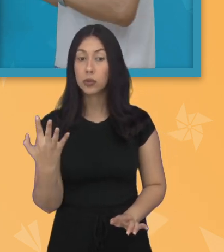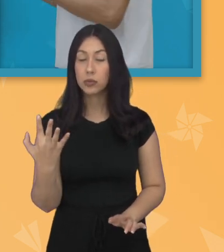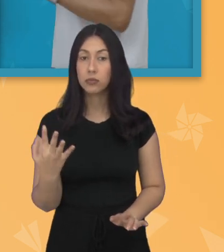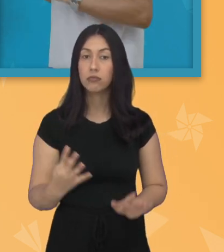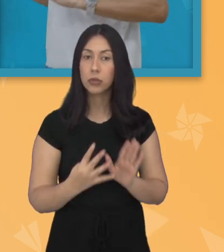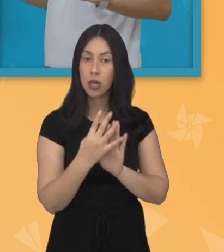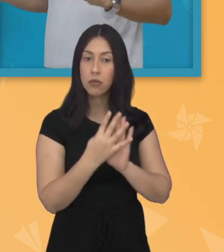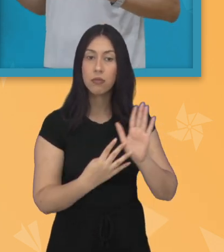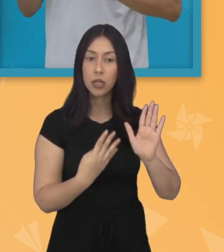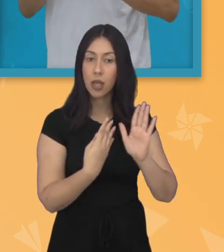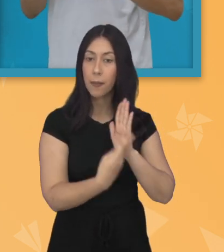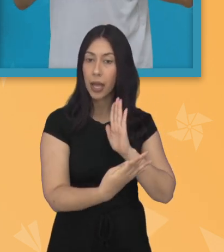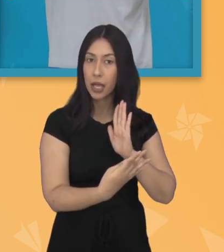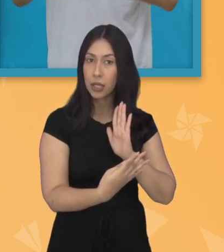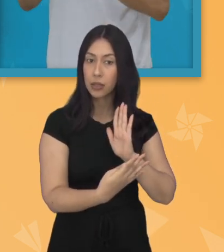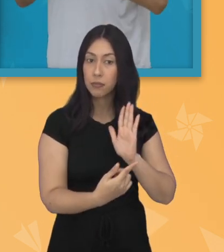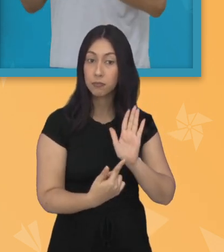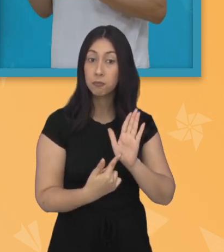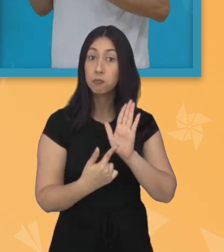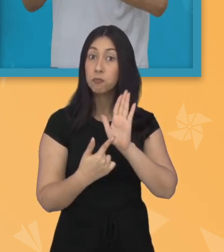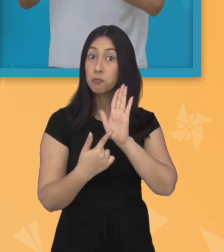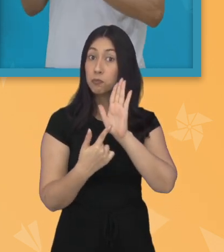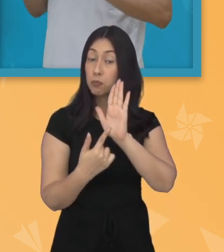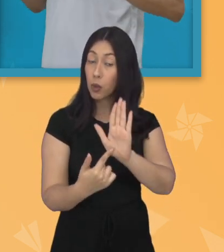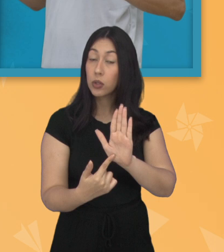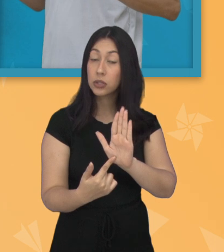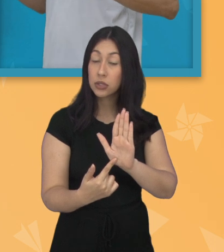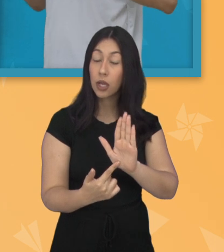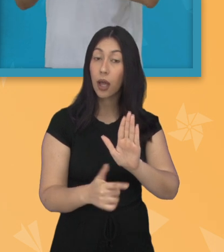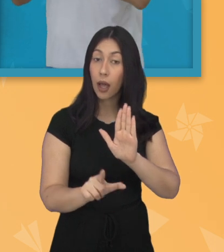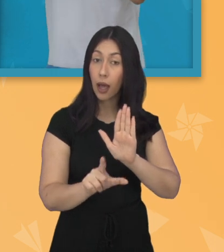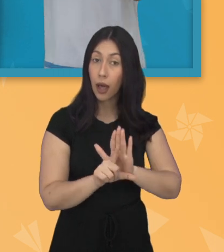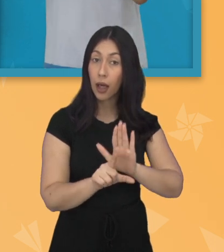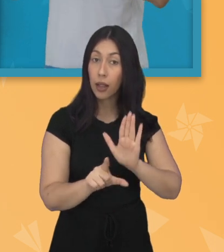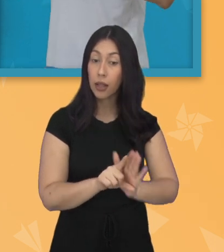em exercício sobre a lei de Proust. Então, na própria tabela já dava